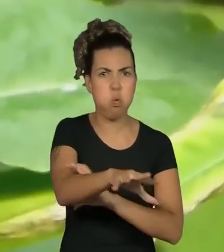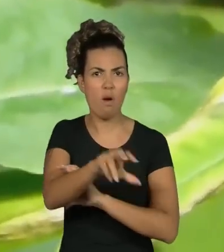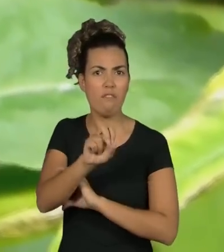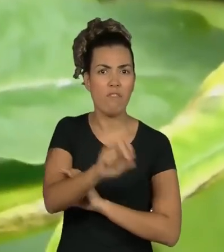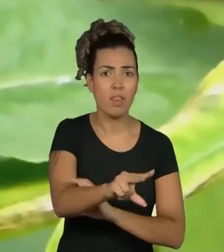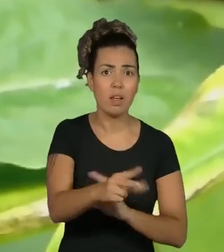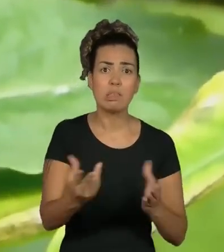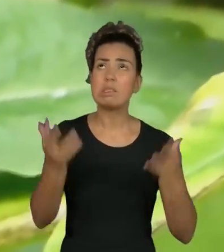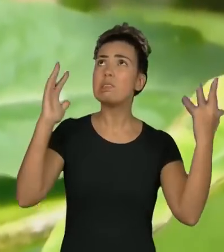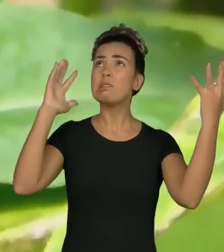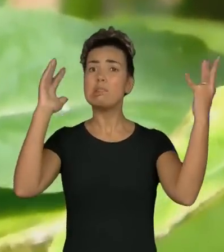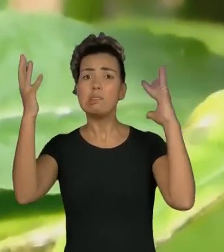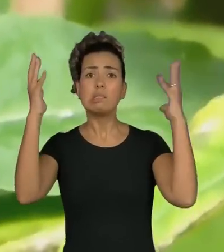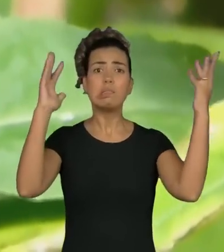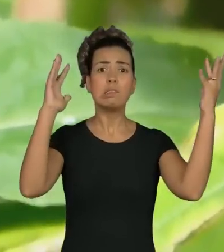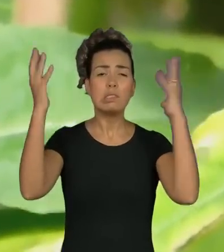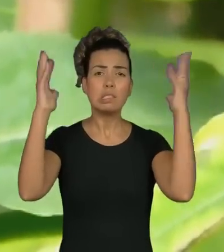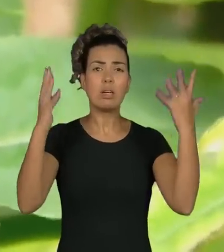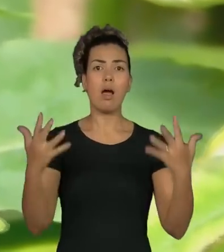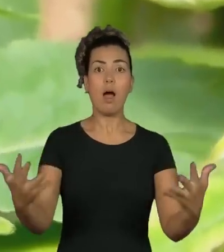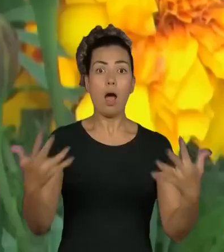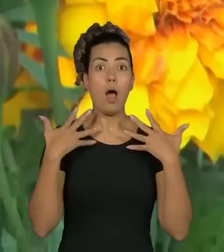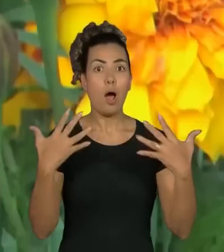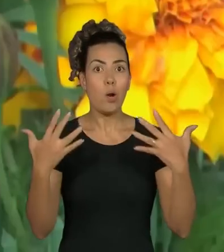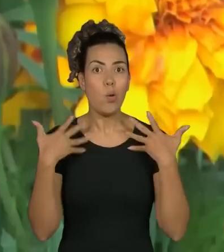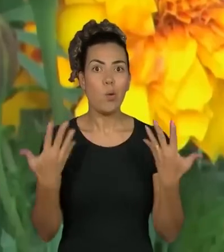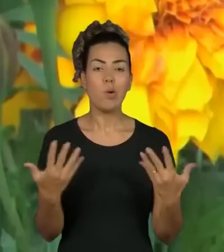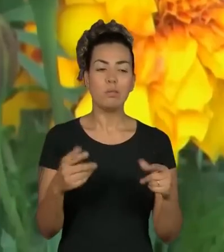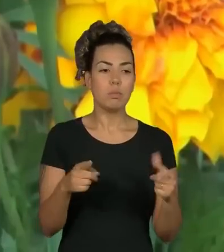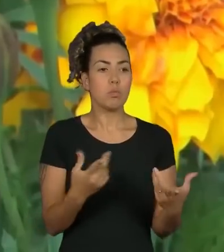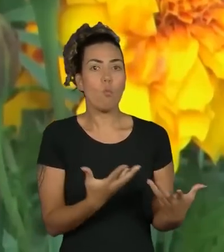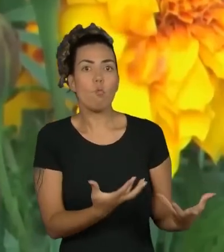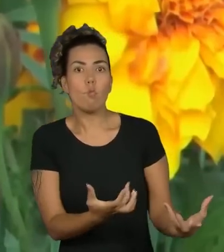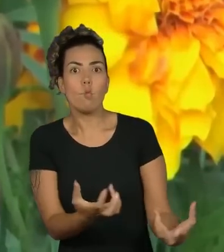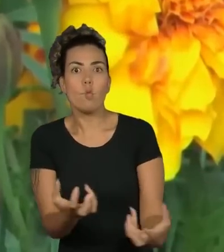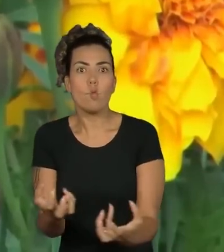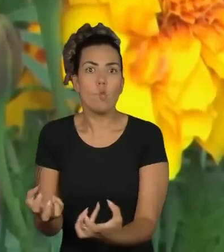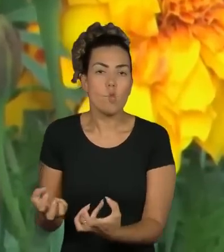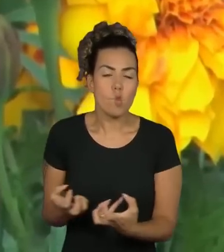e secas provocadas pelo aquecimento global.